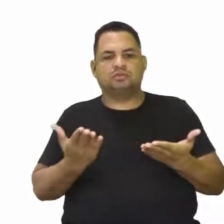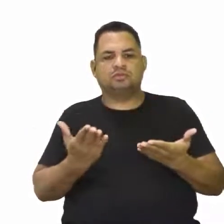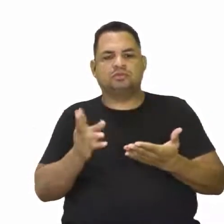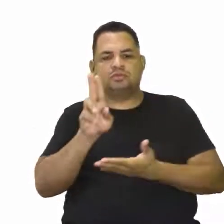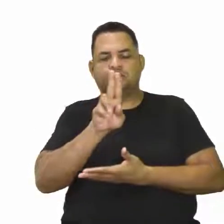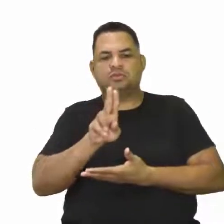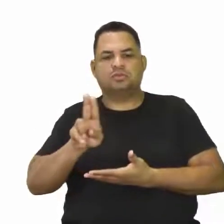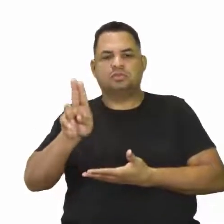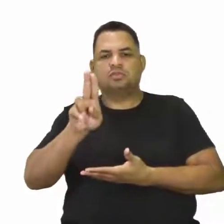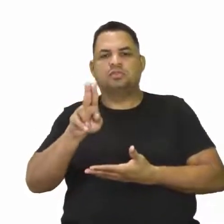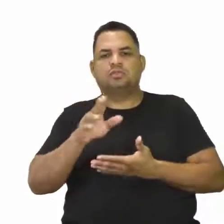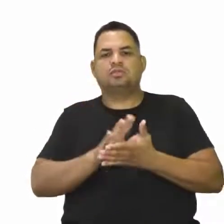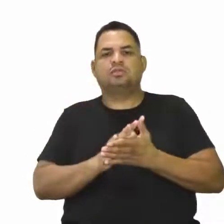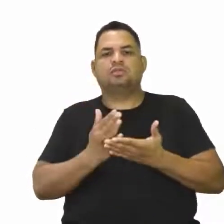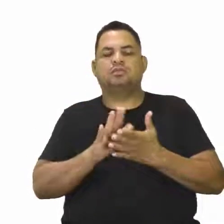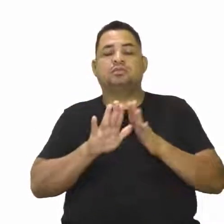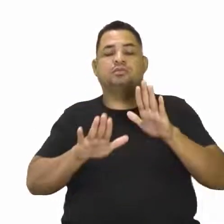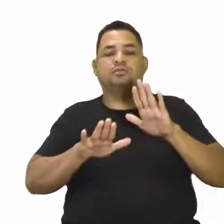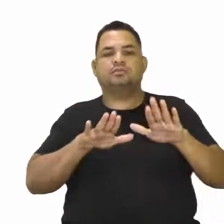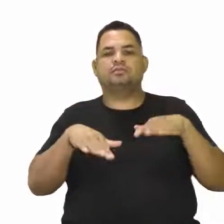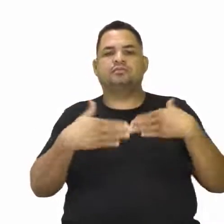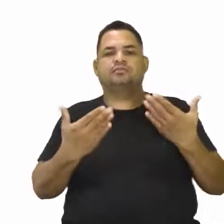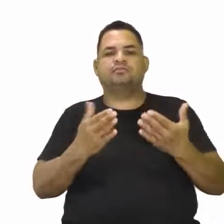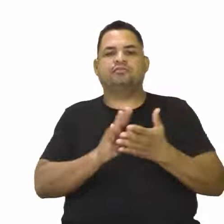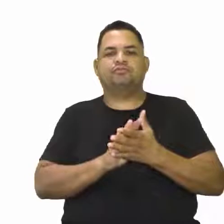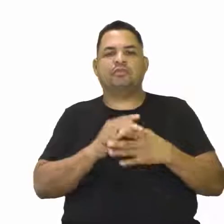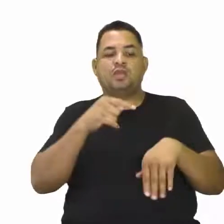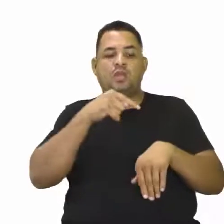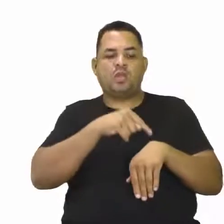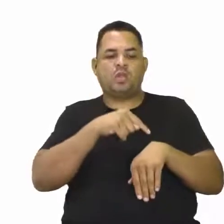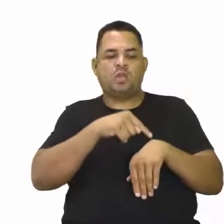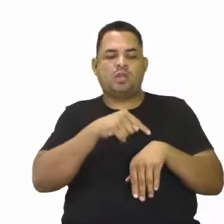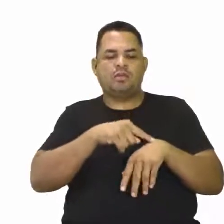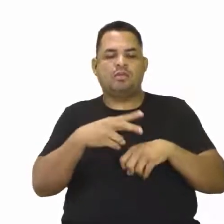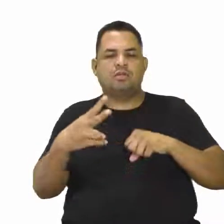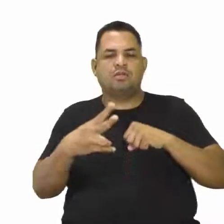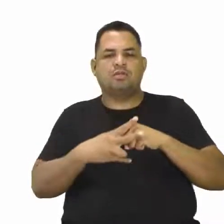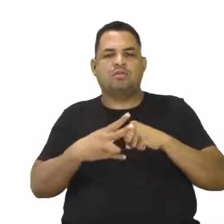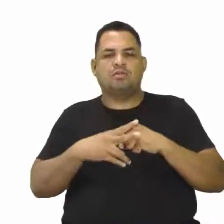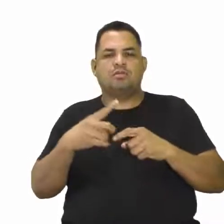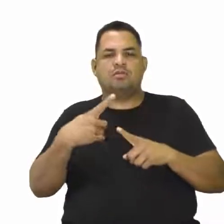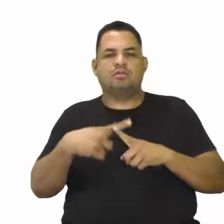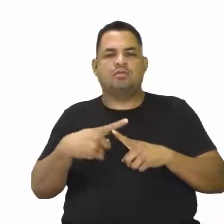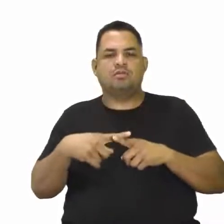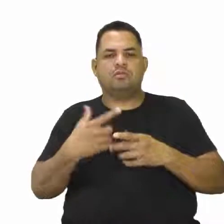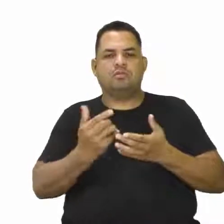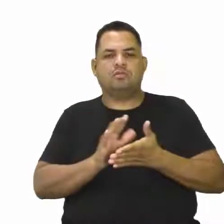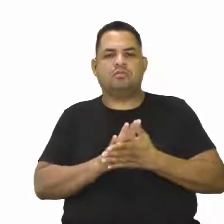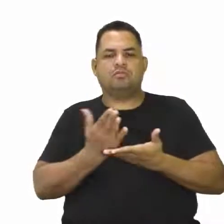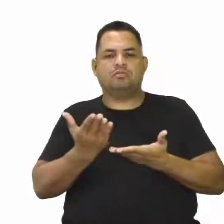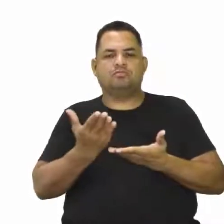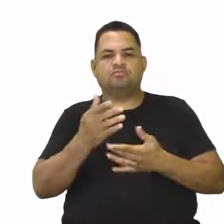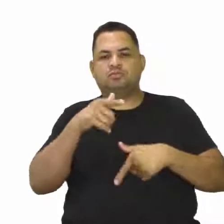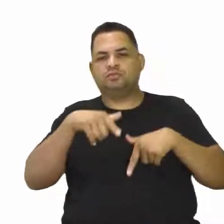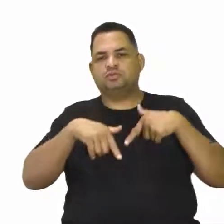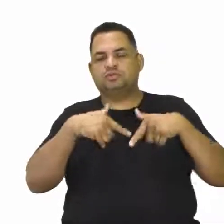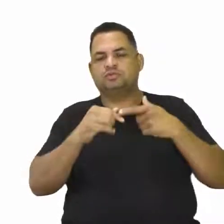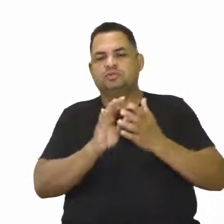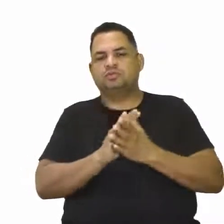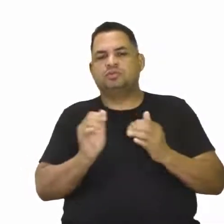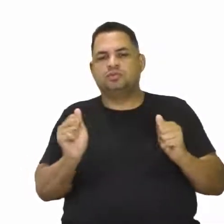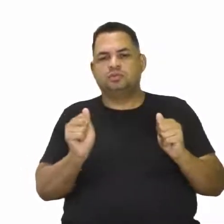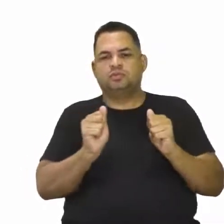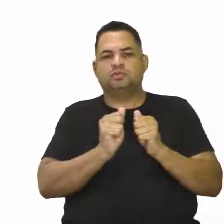são utilizadas vai depender também do tempo verbal, porque elas podem atuar juntamente